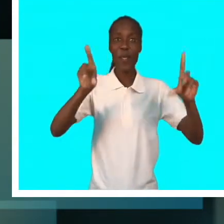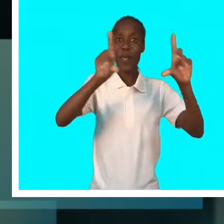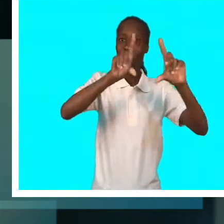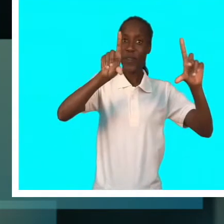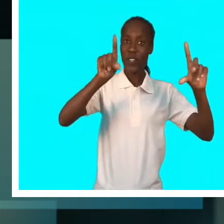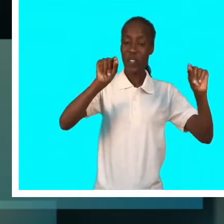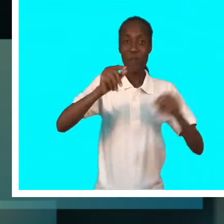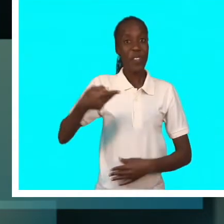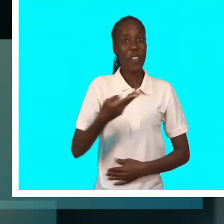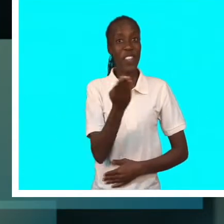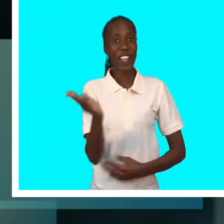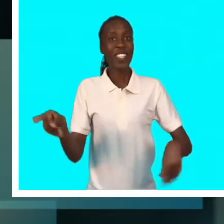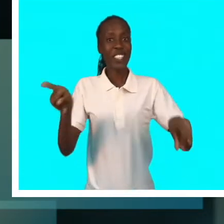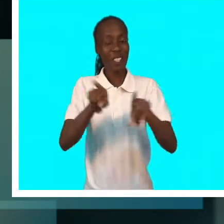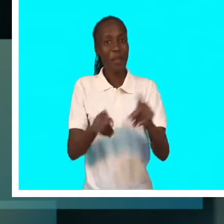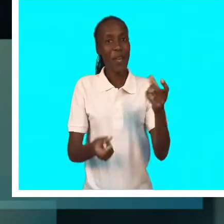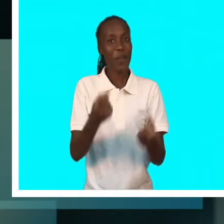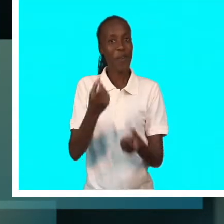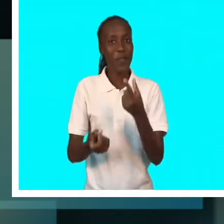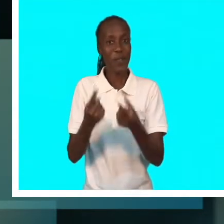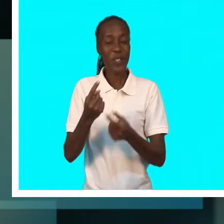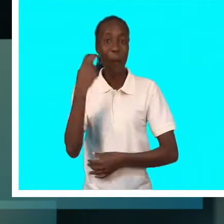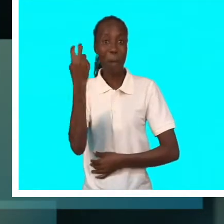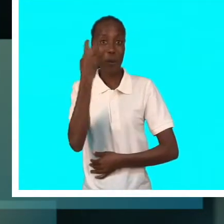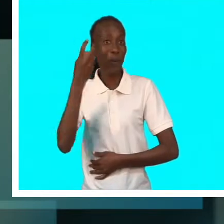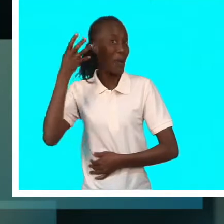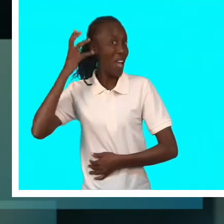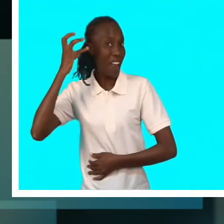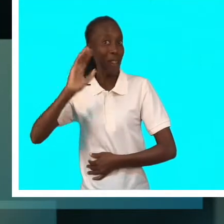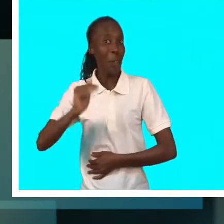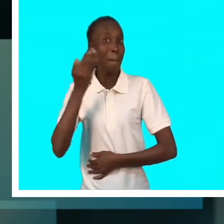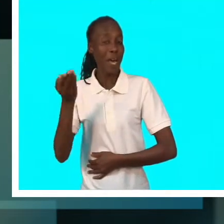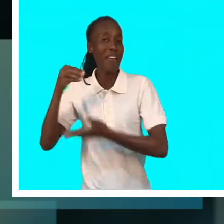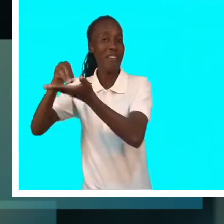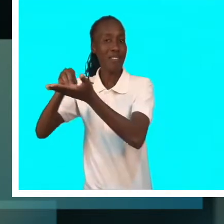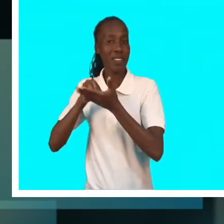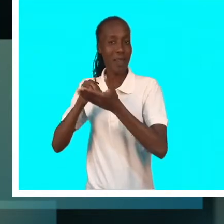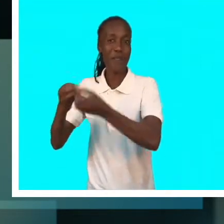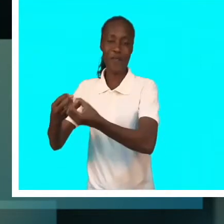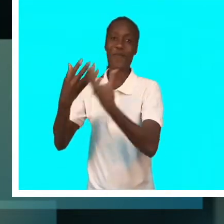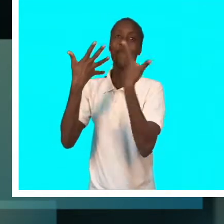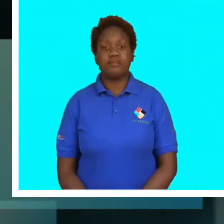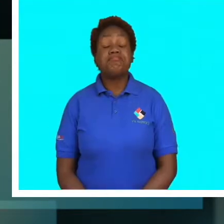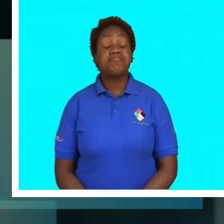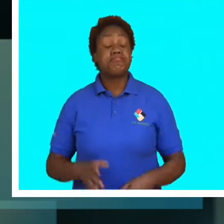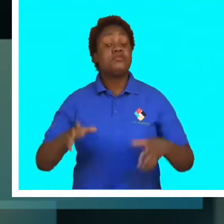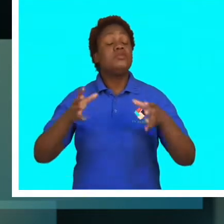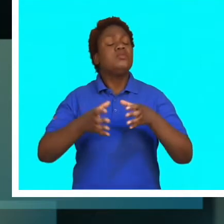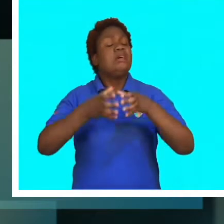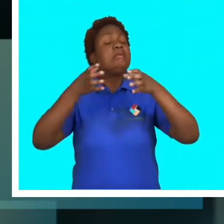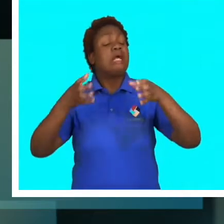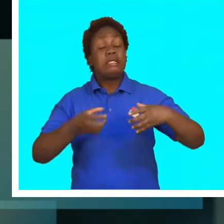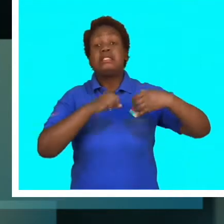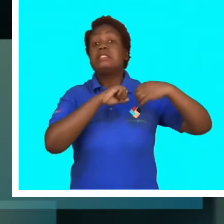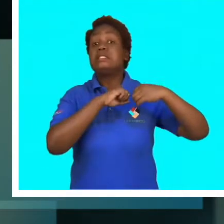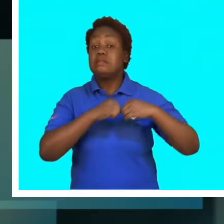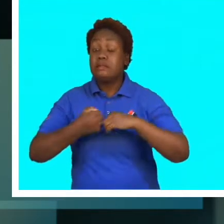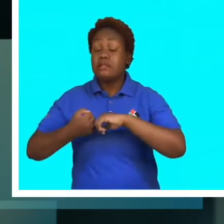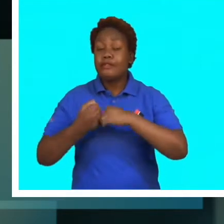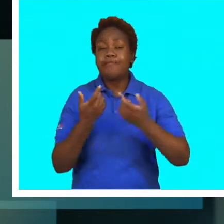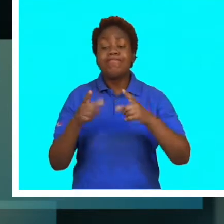tópicos e eles também, em alguns casos, procuram as rádios, que é para ter mais informação. O grande